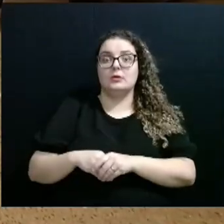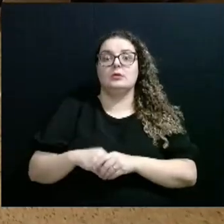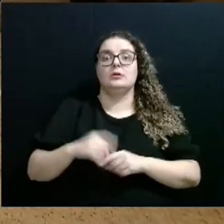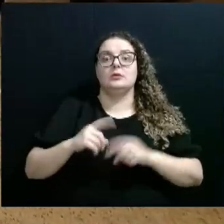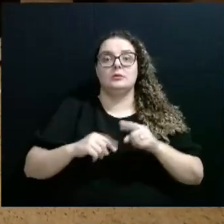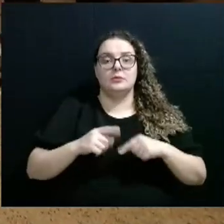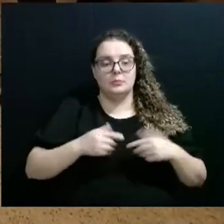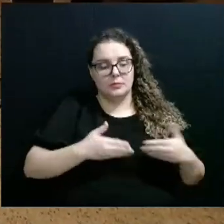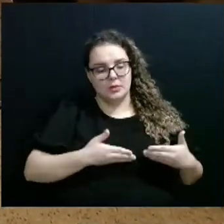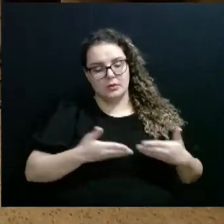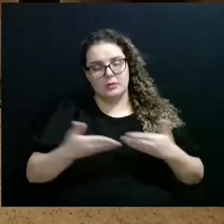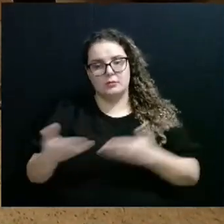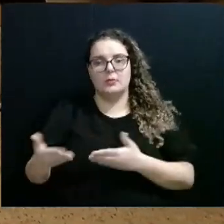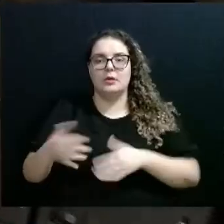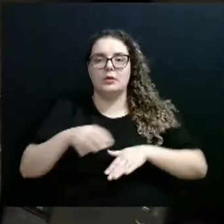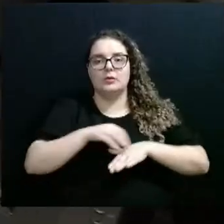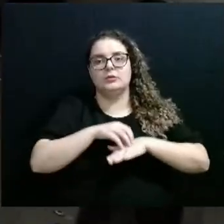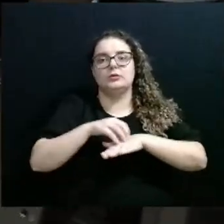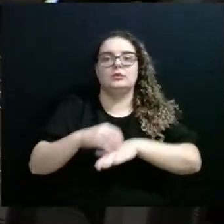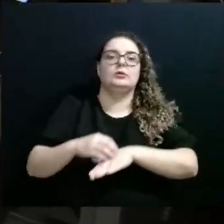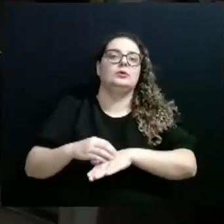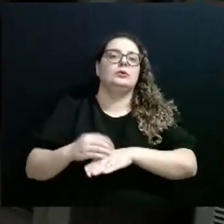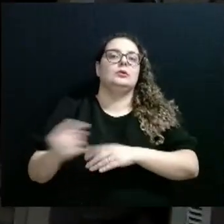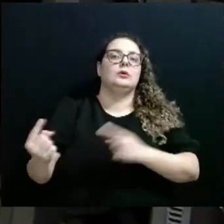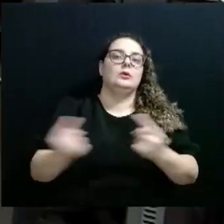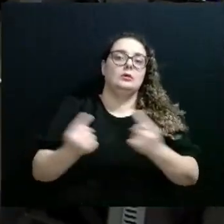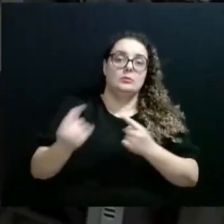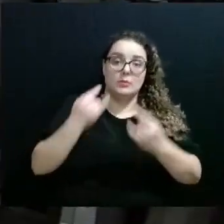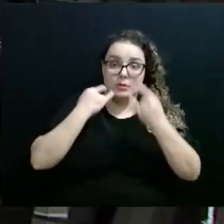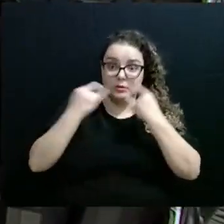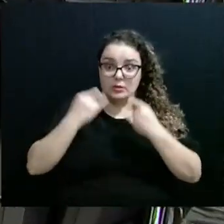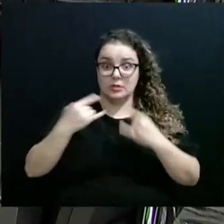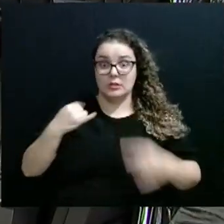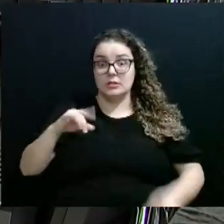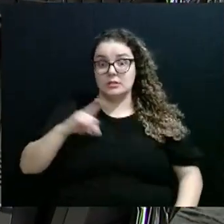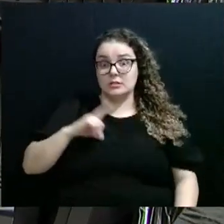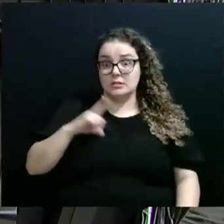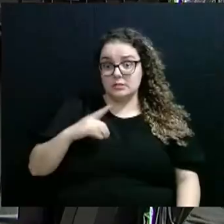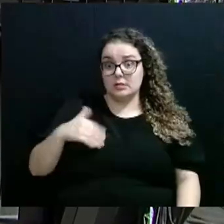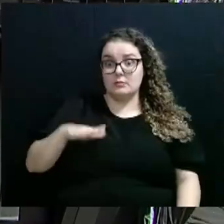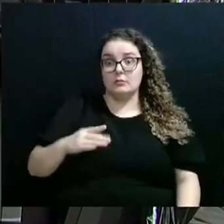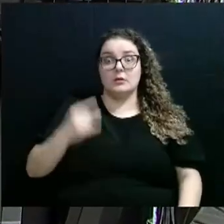de interesse e também, se há mais de um interessado nos lotes, ao